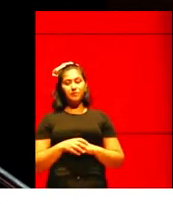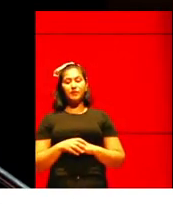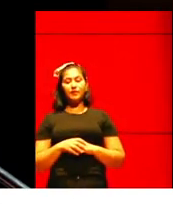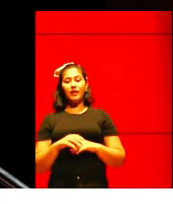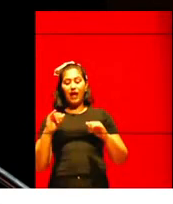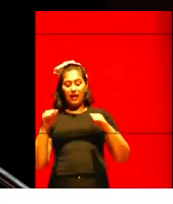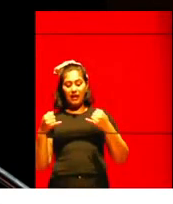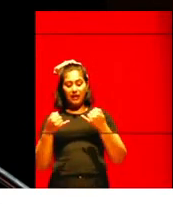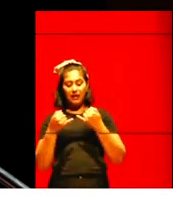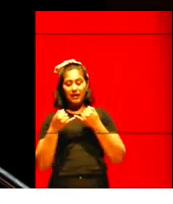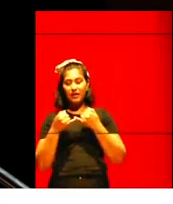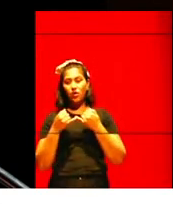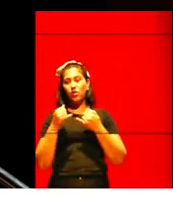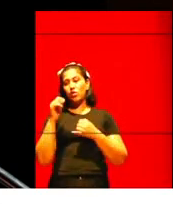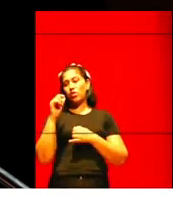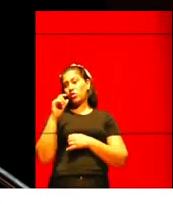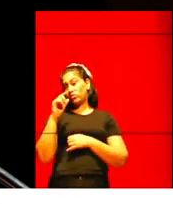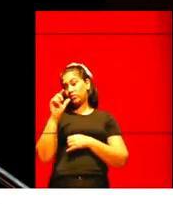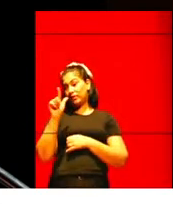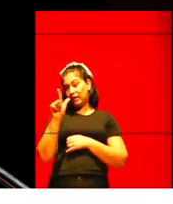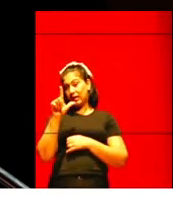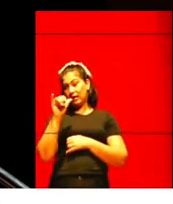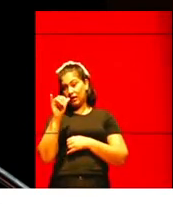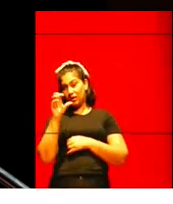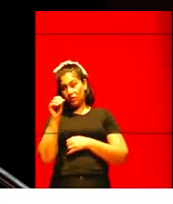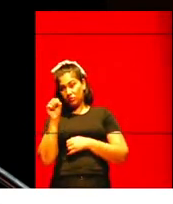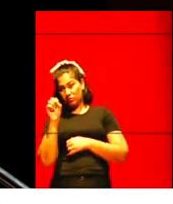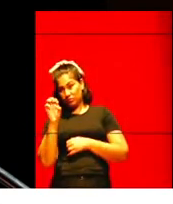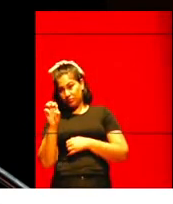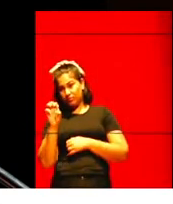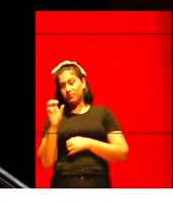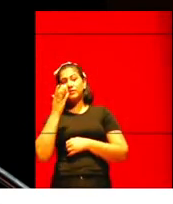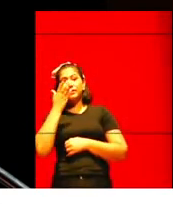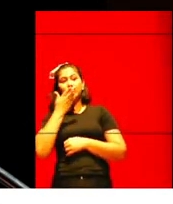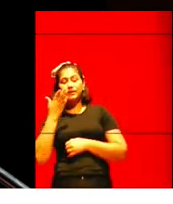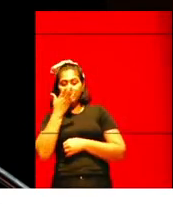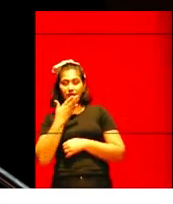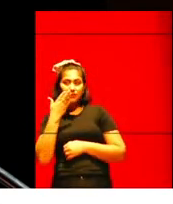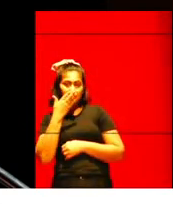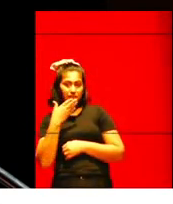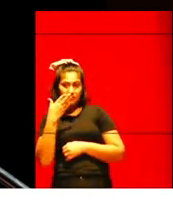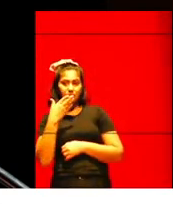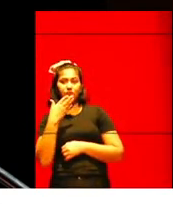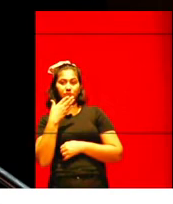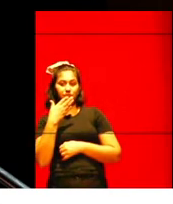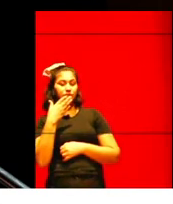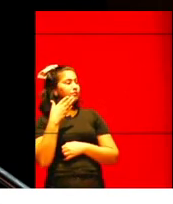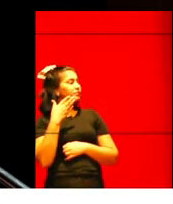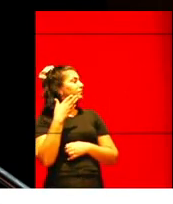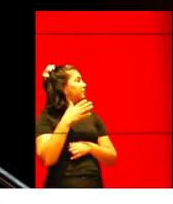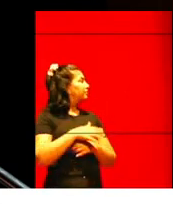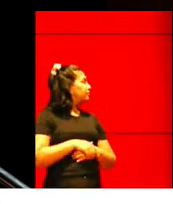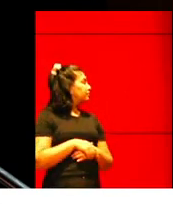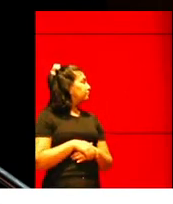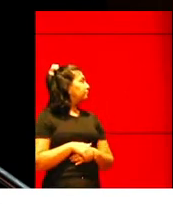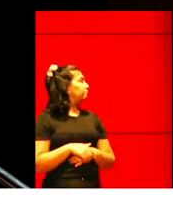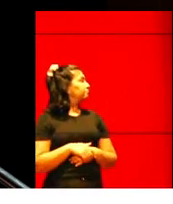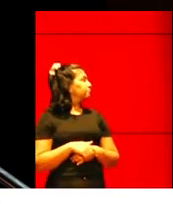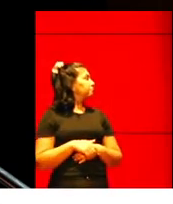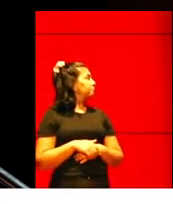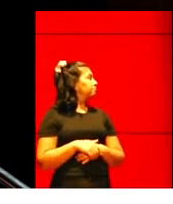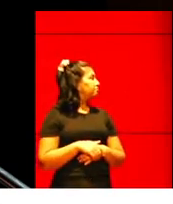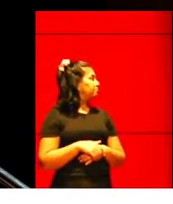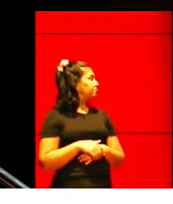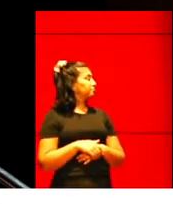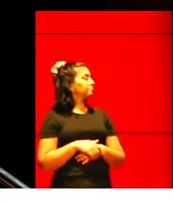ligação glicosídica. Ligação glicosídica une os carboidratos, certo?